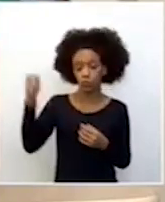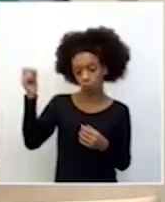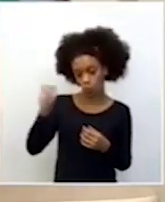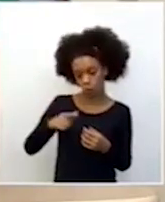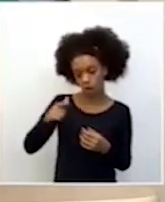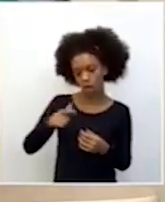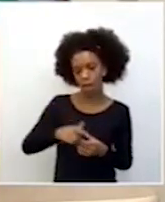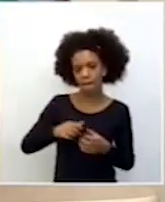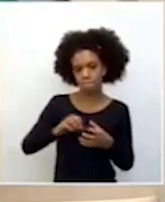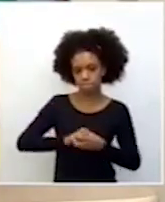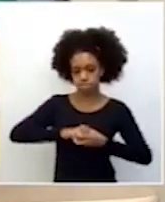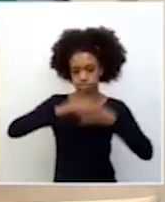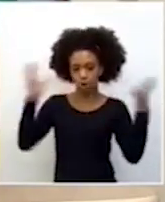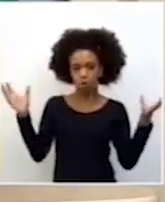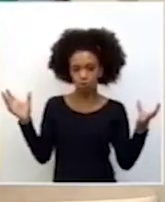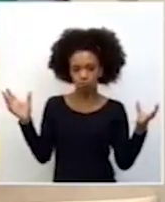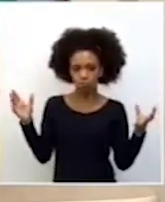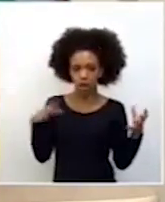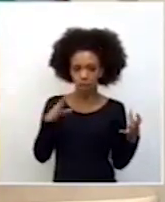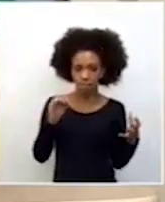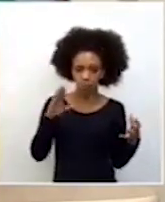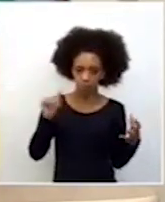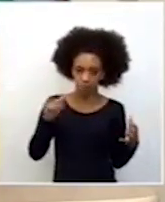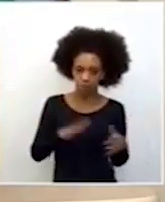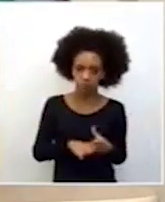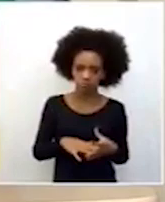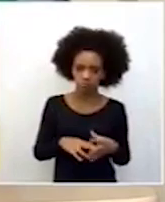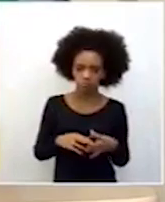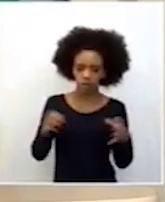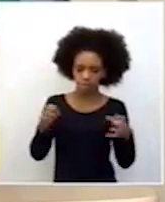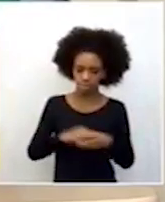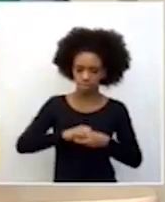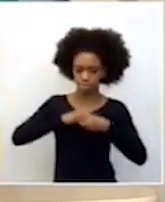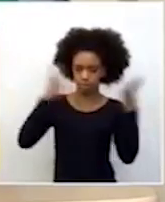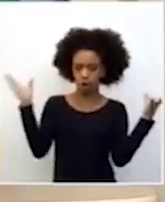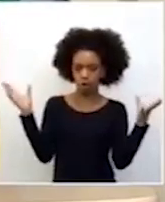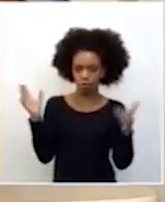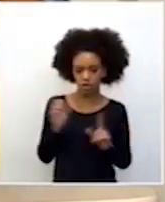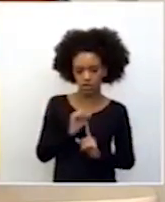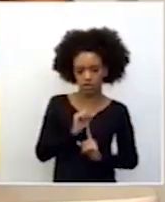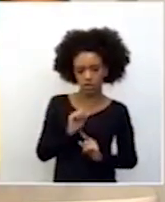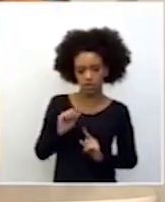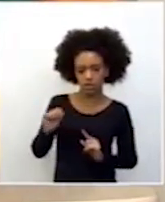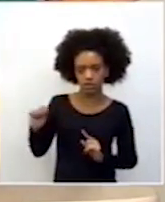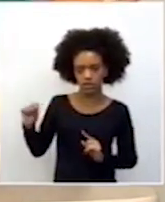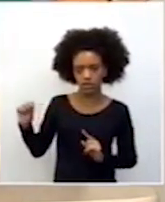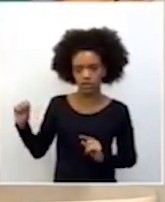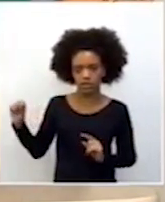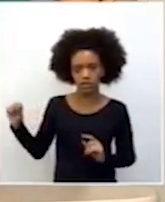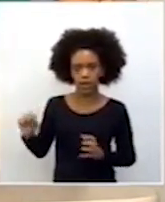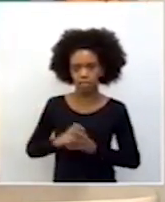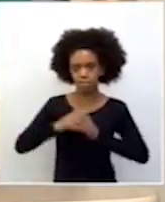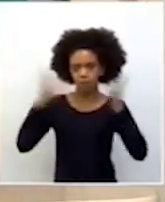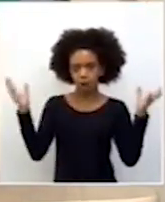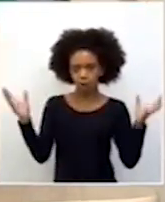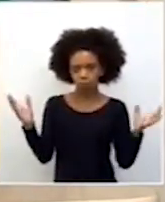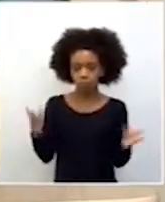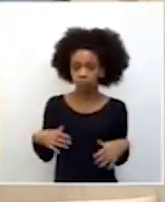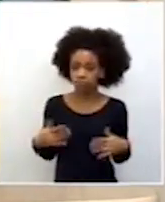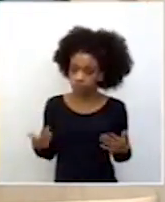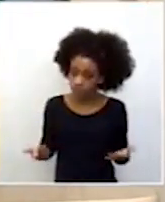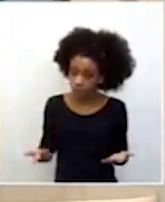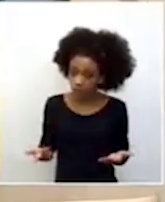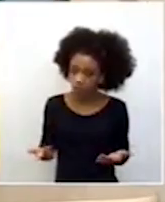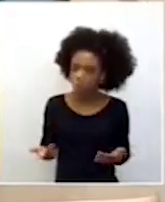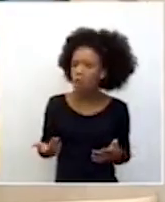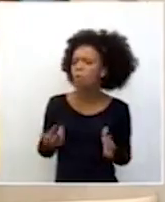o pavio de uma bomba e ela vai, ou de um fogo de artifício, a gente vai lá, tss, pô, vai explodir. Gente,